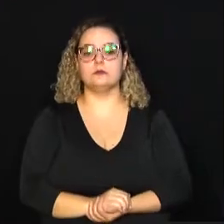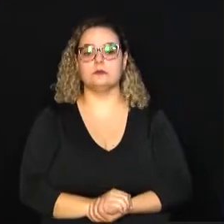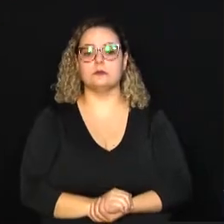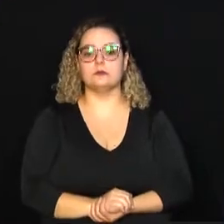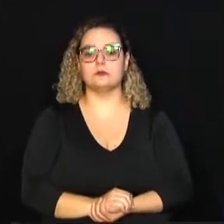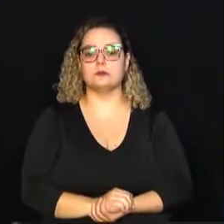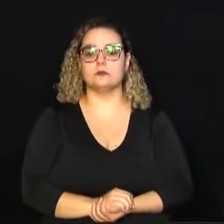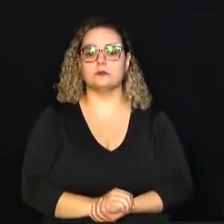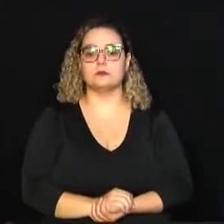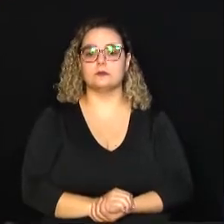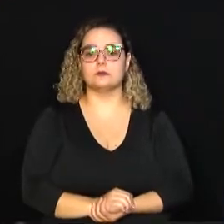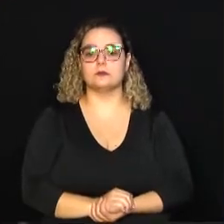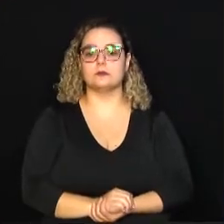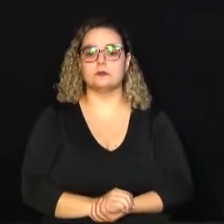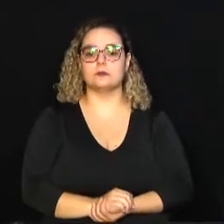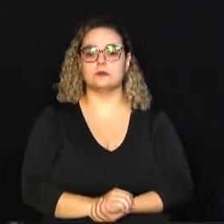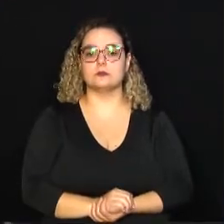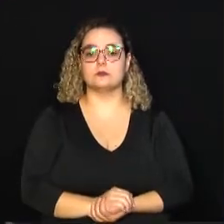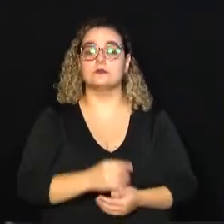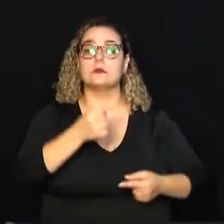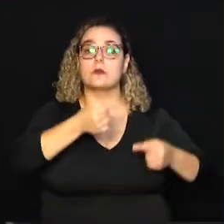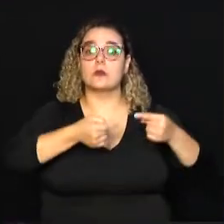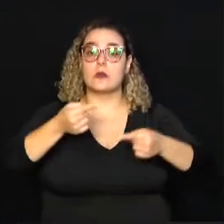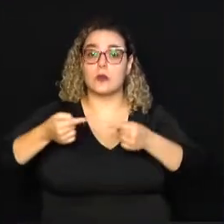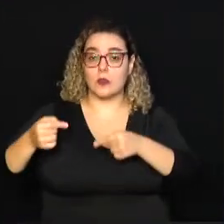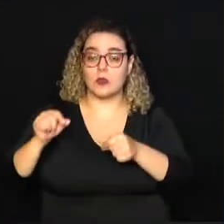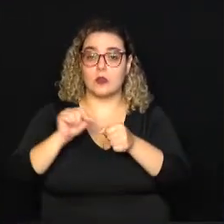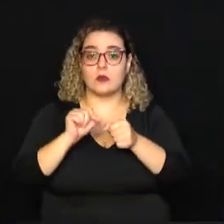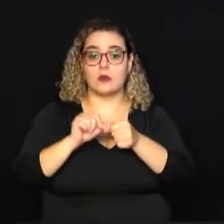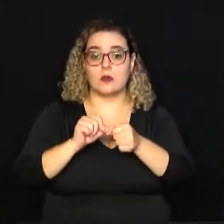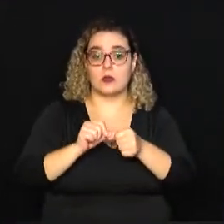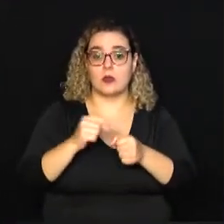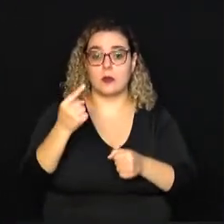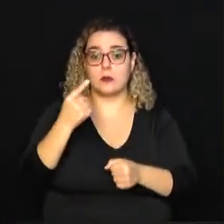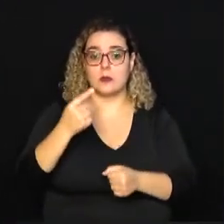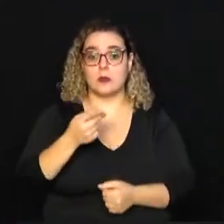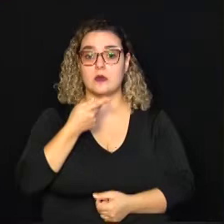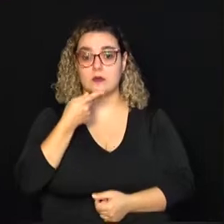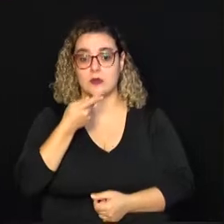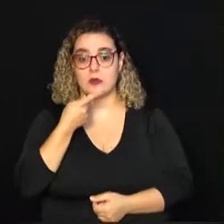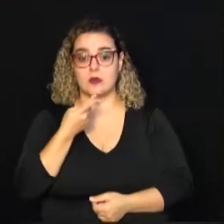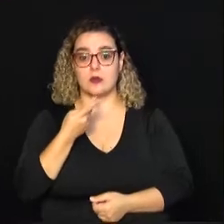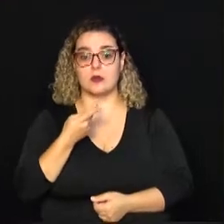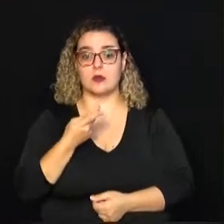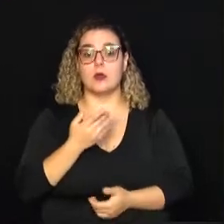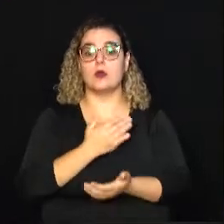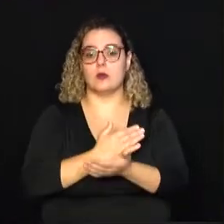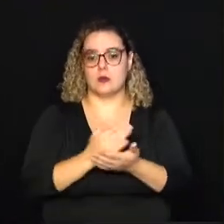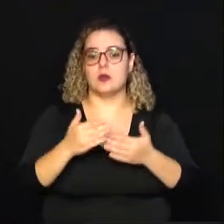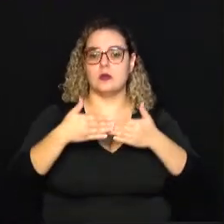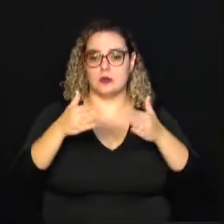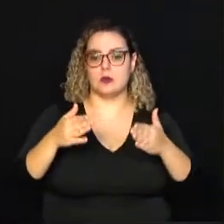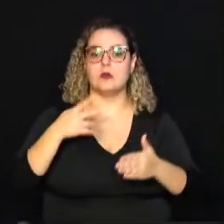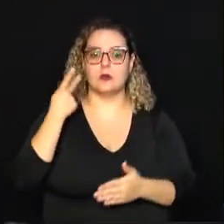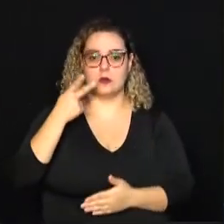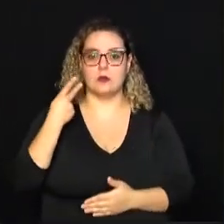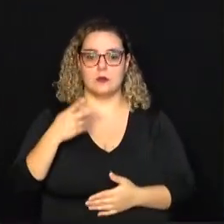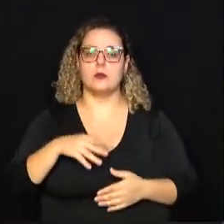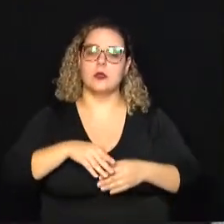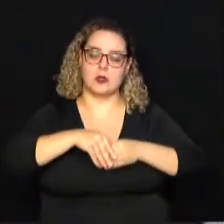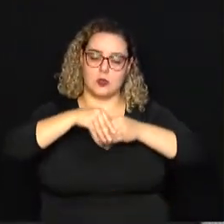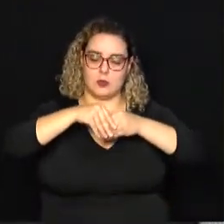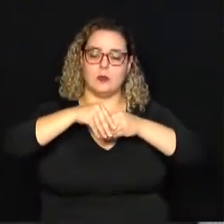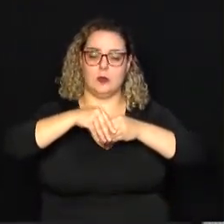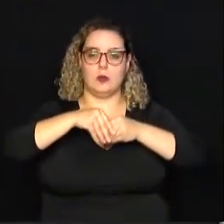Assim que os nossos debatedores fizerem a primeira fala, aí a gente pode abrir para os vereadores também fazer uma saudação,